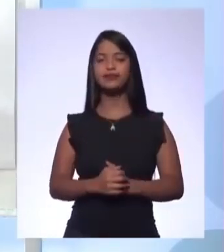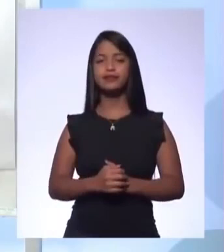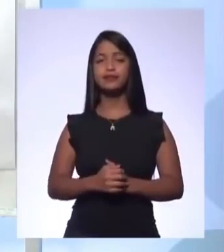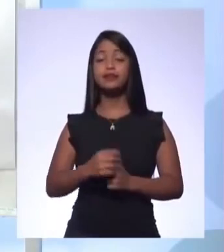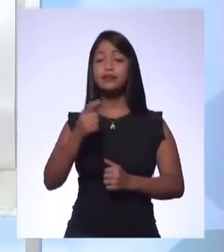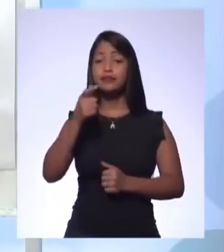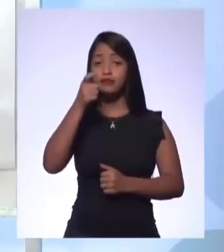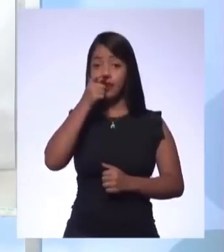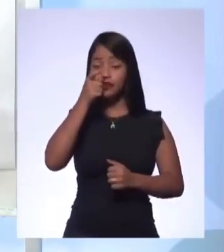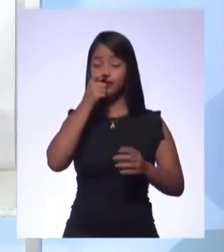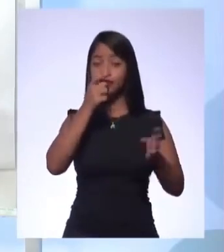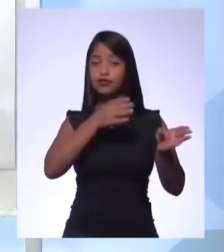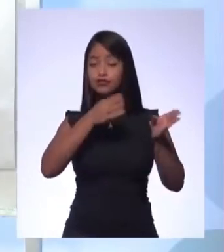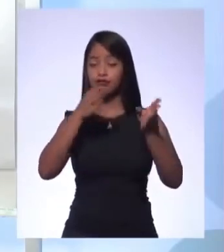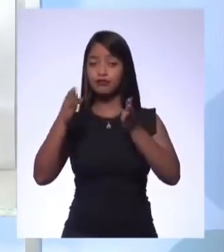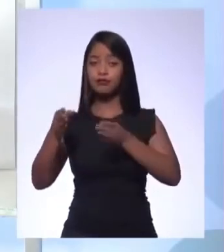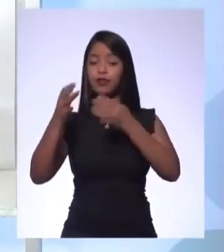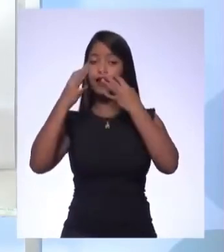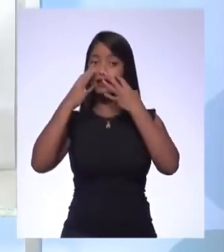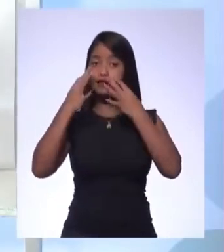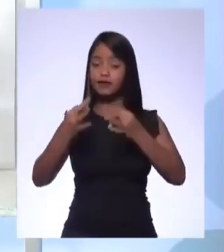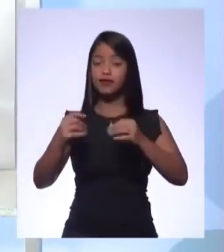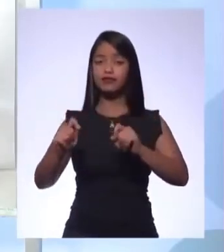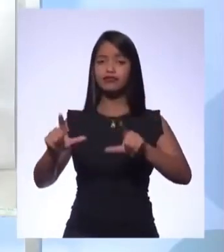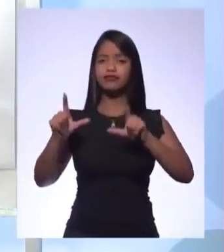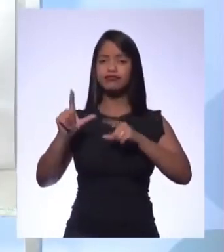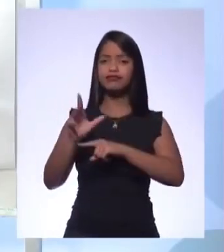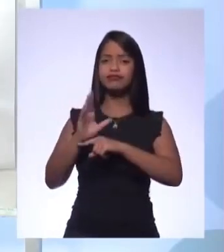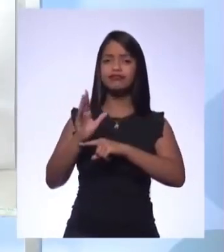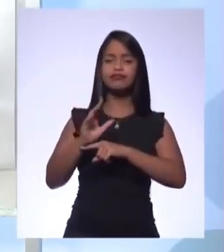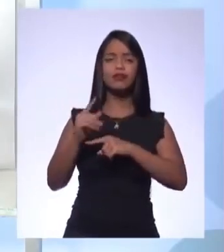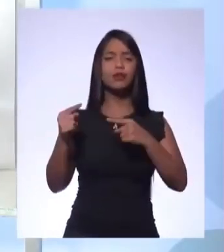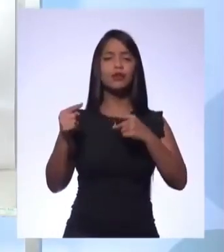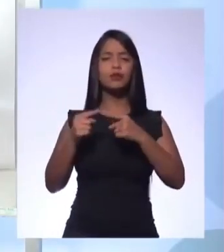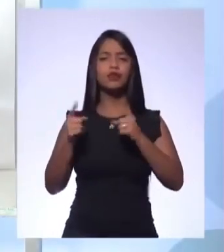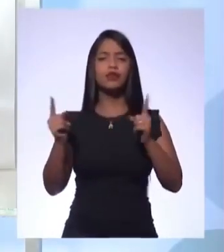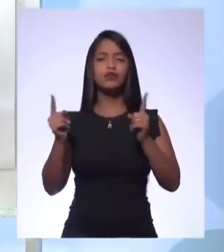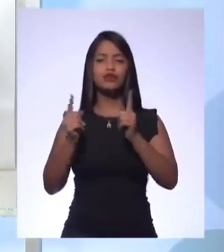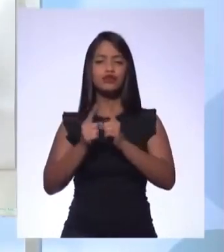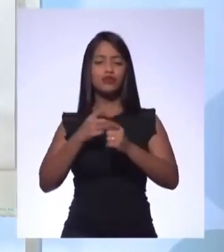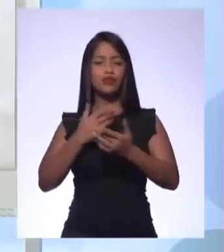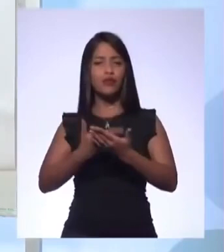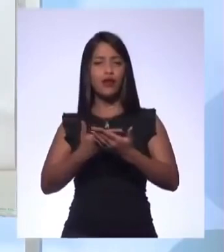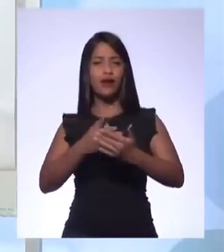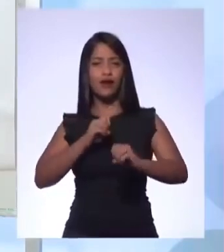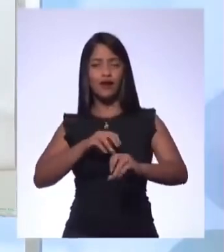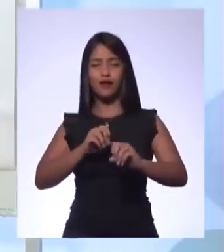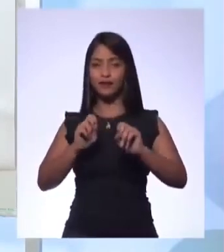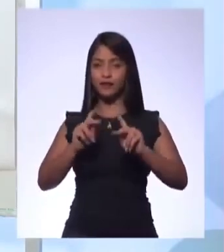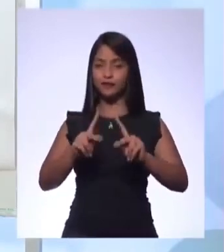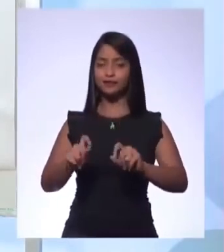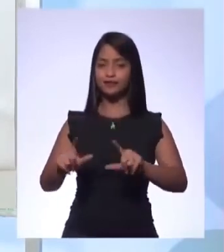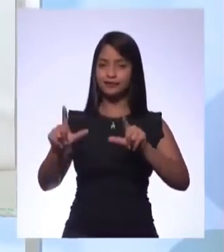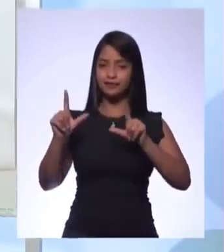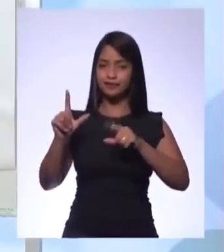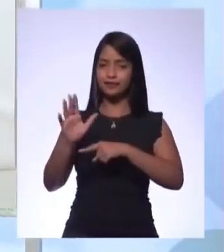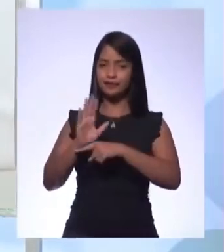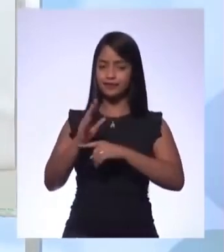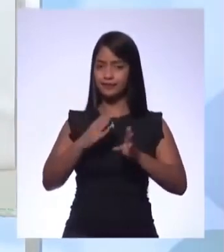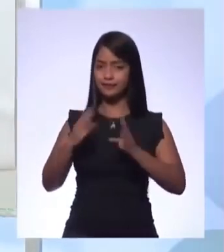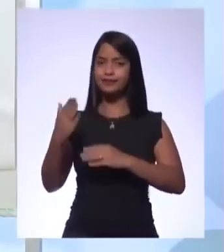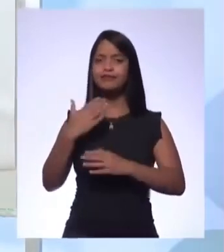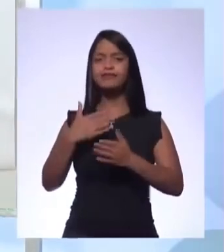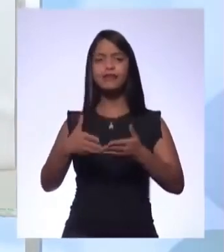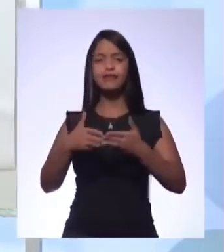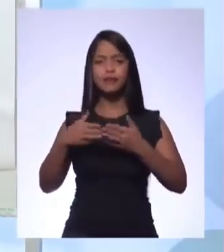o vídeo e prestem atenção, que ele é um resuminho da nossa aula do começo do bimestre, ok? Pode pôr o vídeo, Marcos, please.